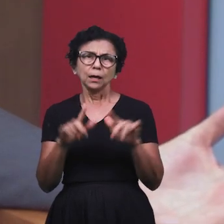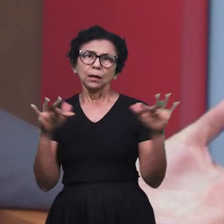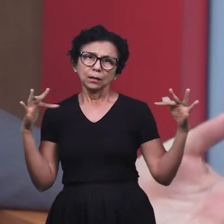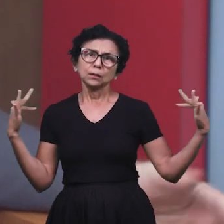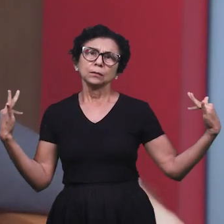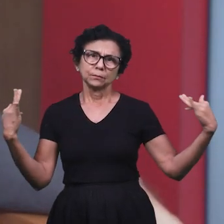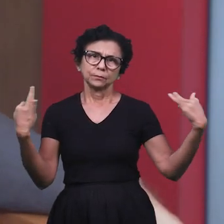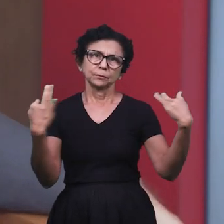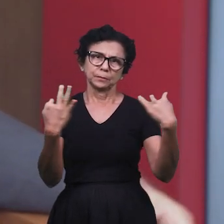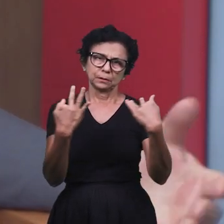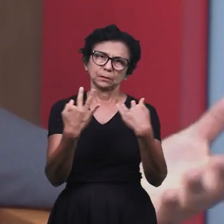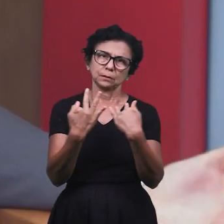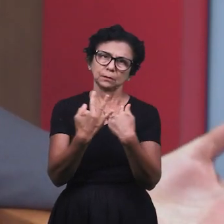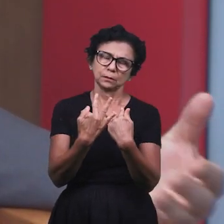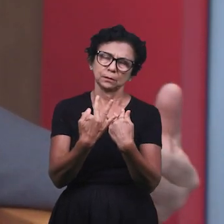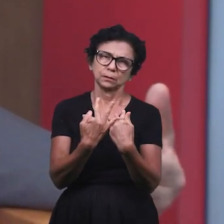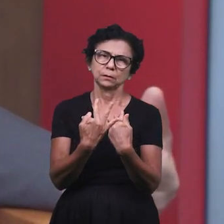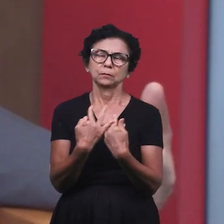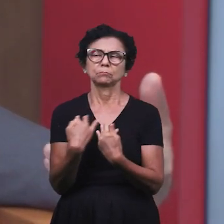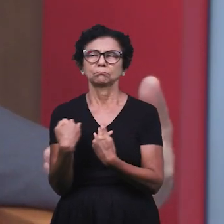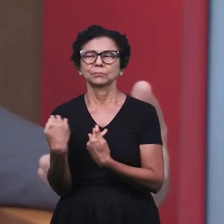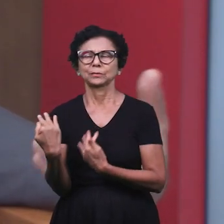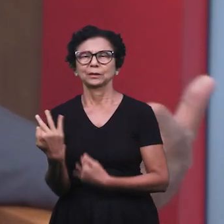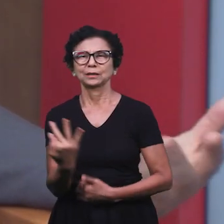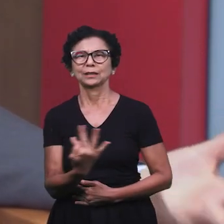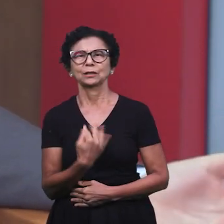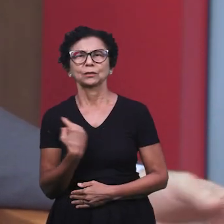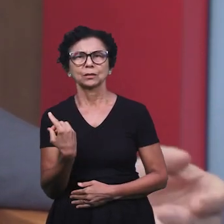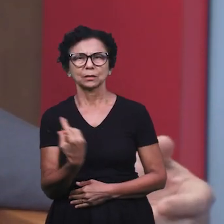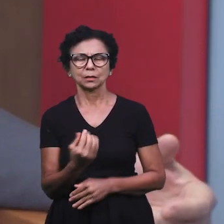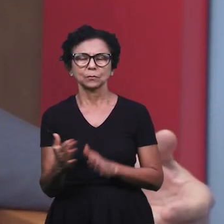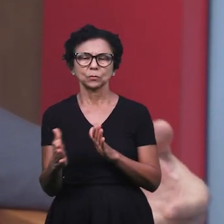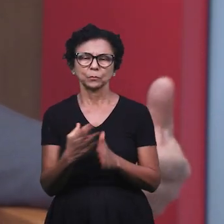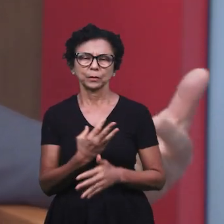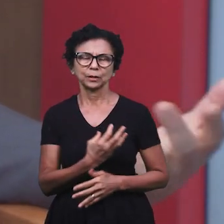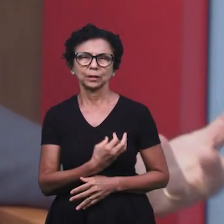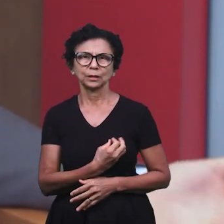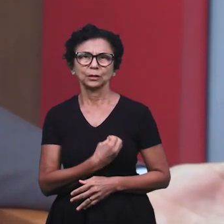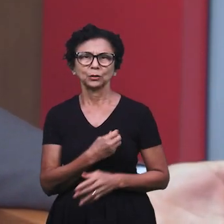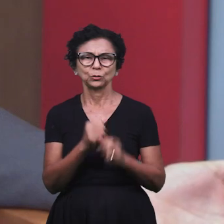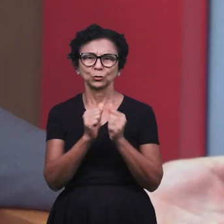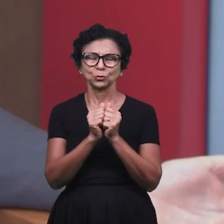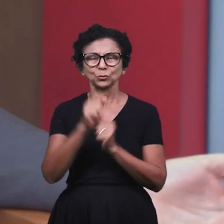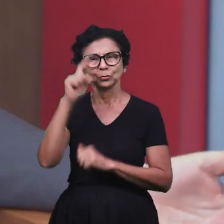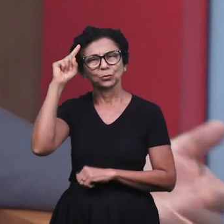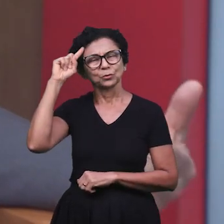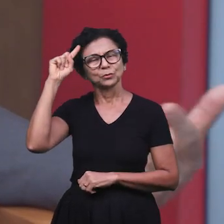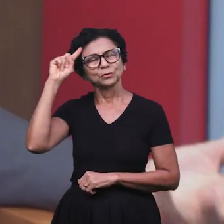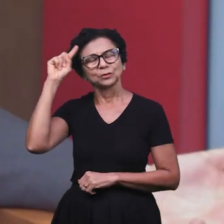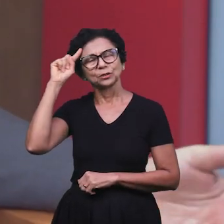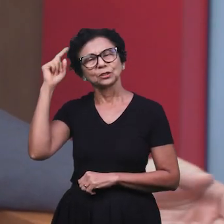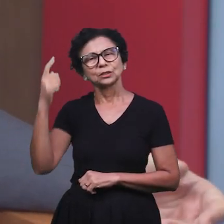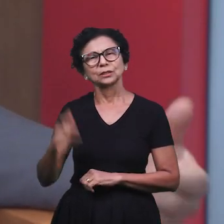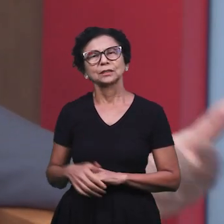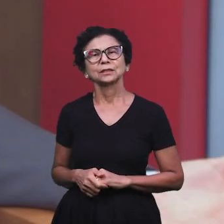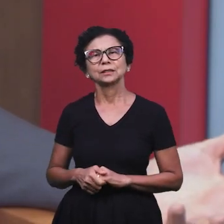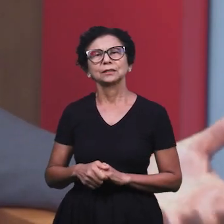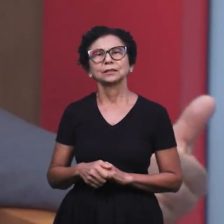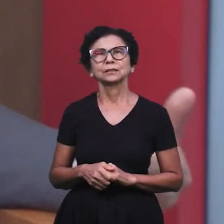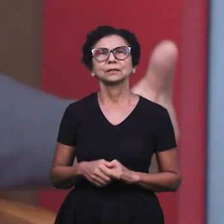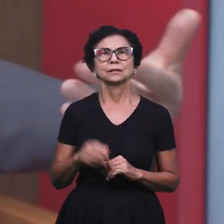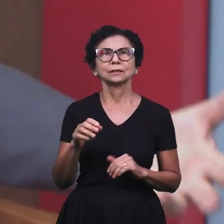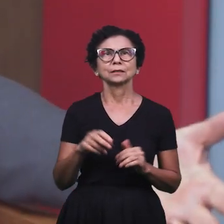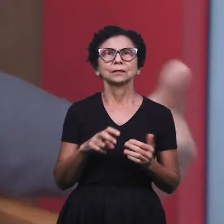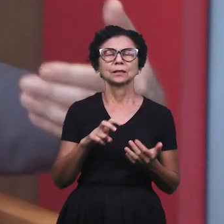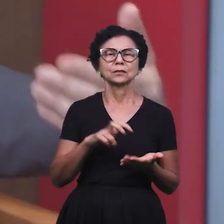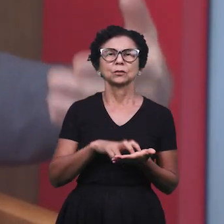uma família. Pelo convívio, pelo tempo junto, todos os dias, está ali de manhã,